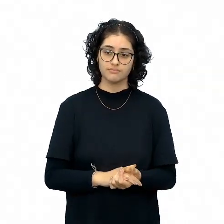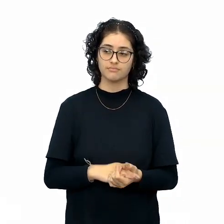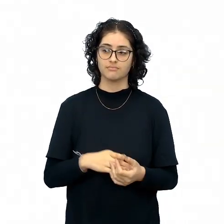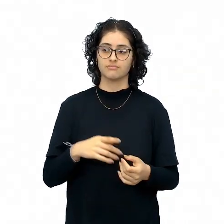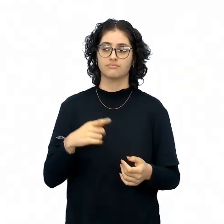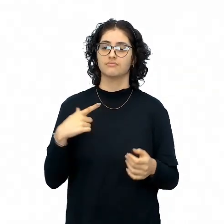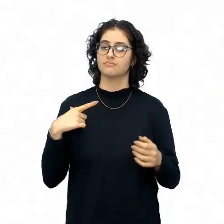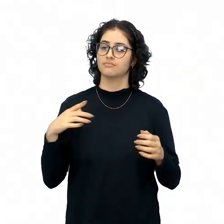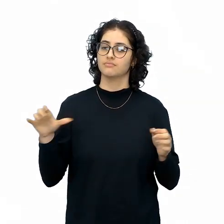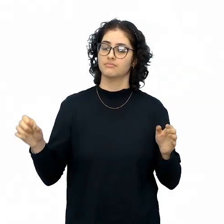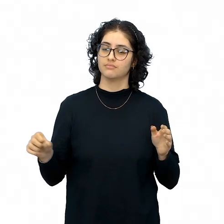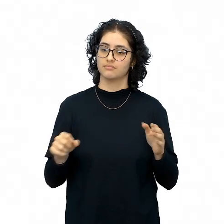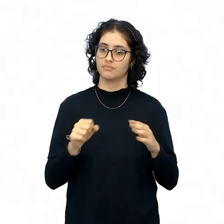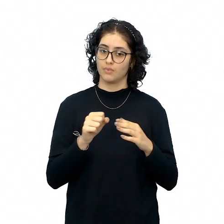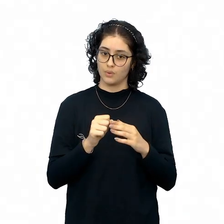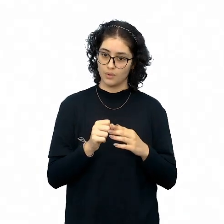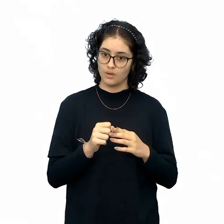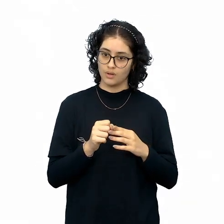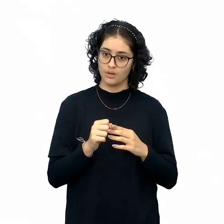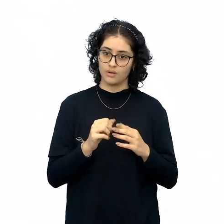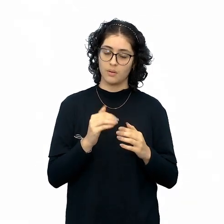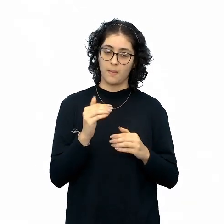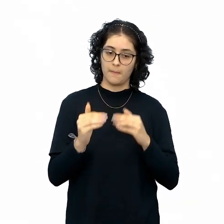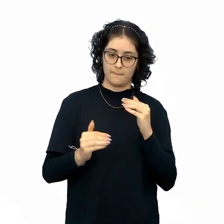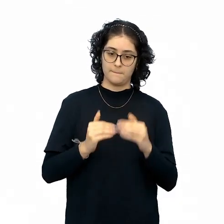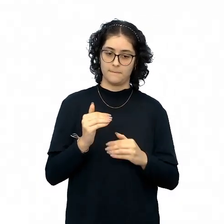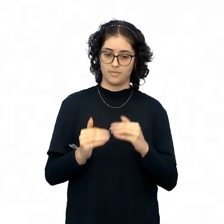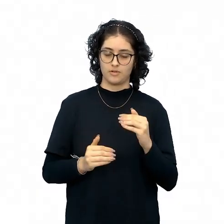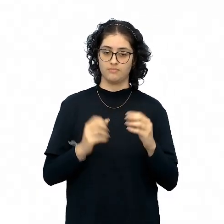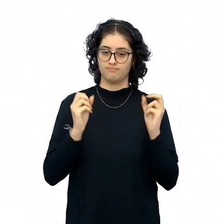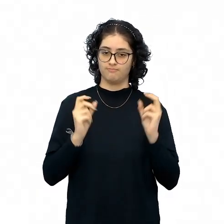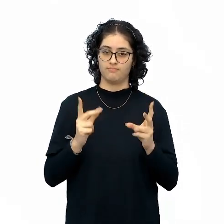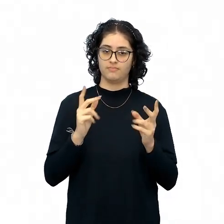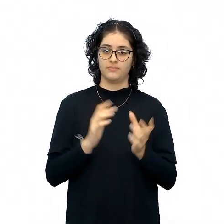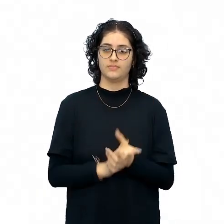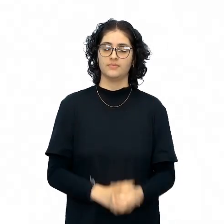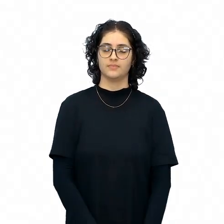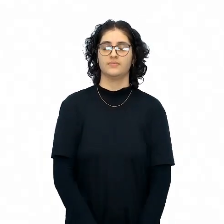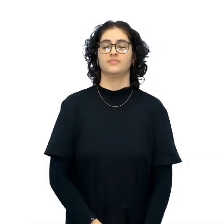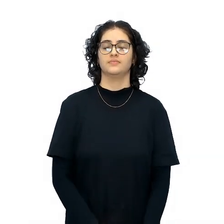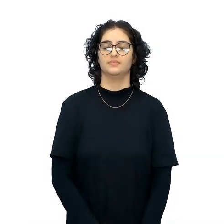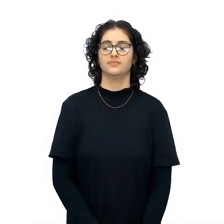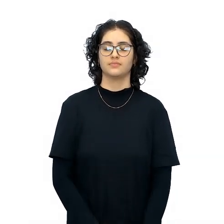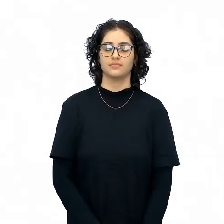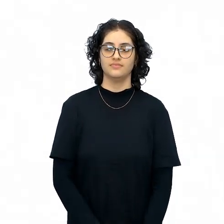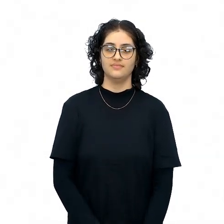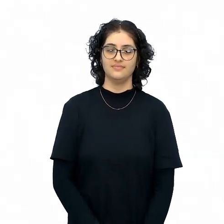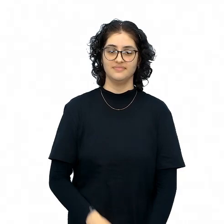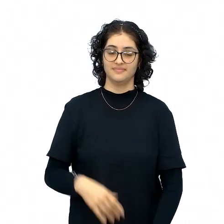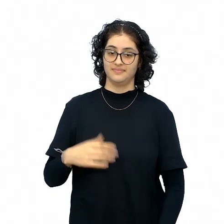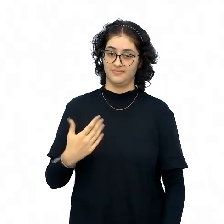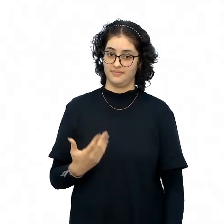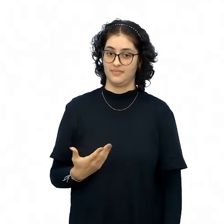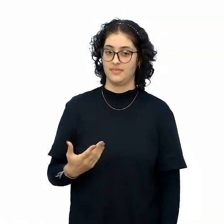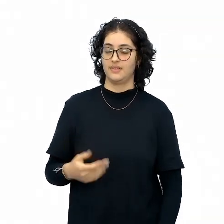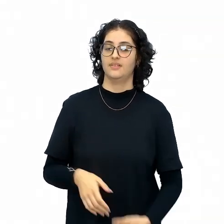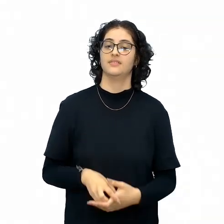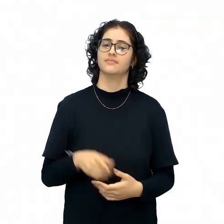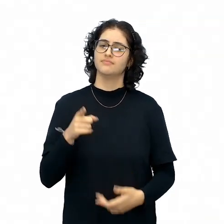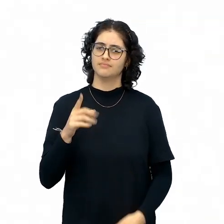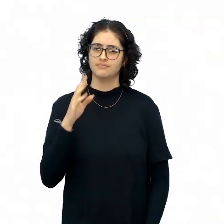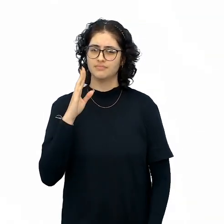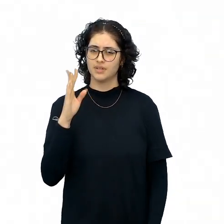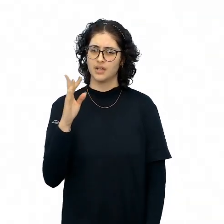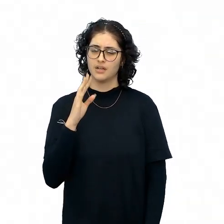e associem, então, aí ao processo de produção, ok? Então, olha, a comanda diz o seguinte: